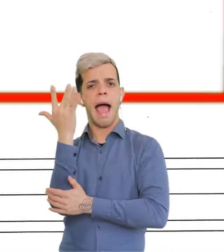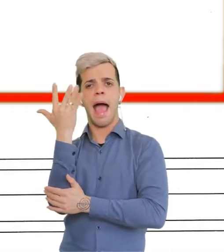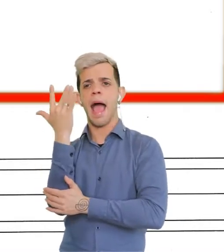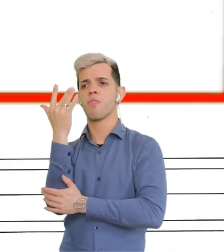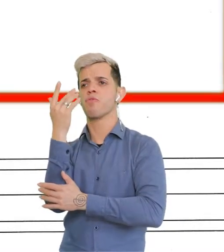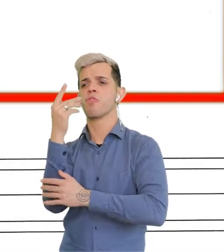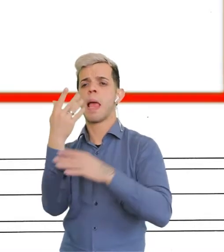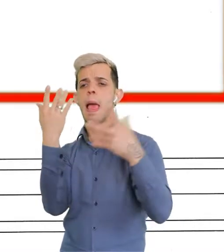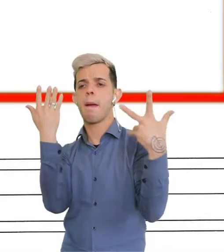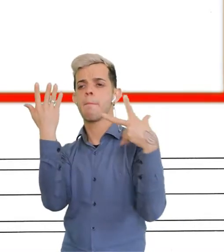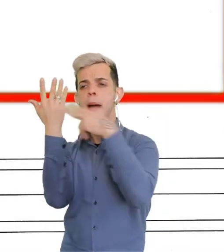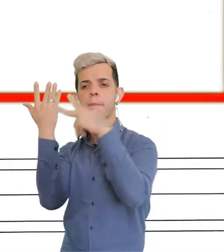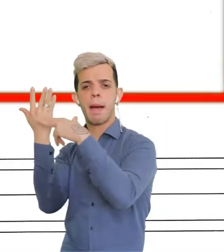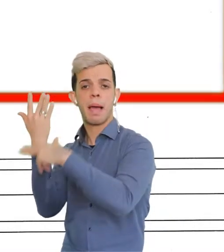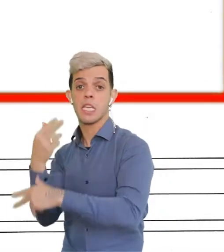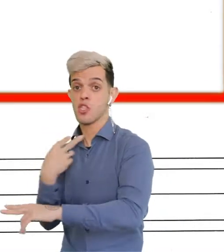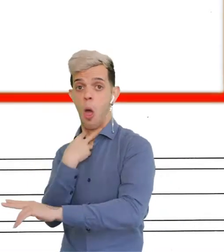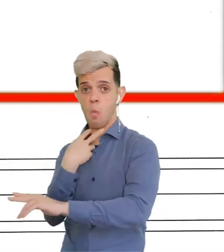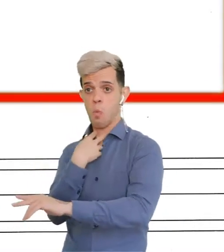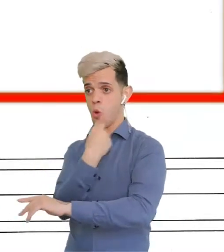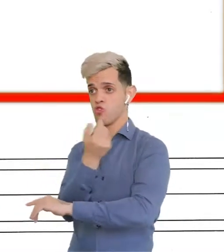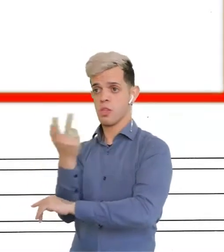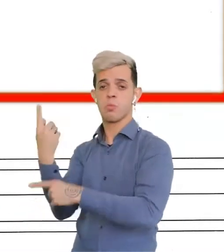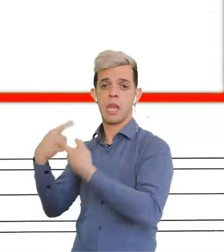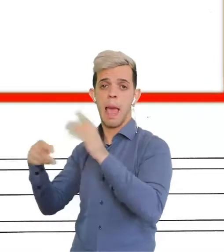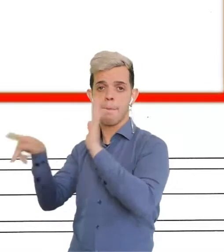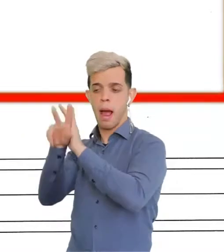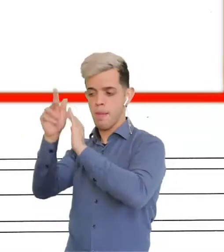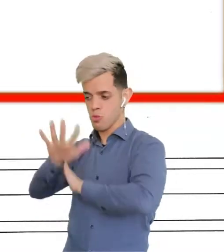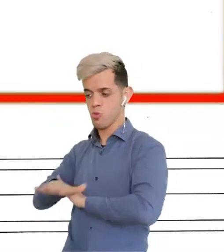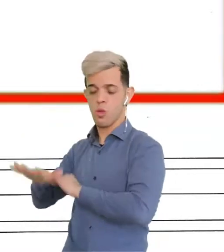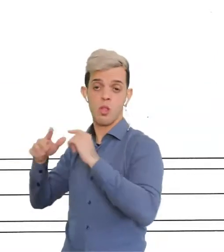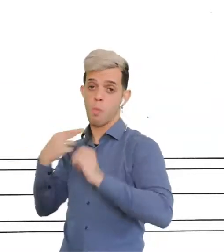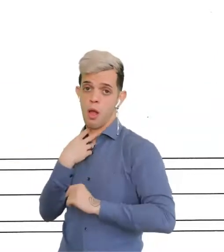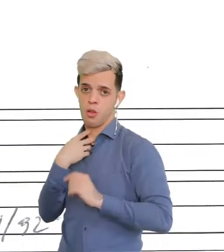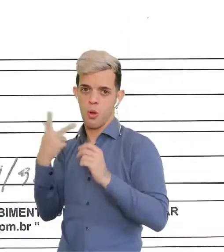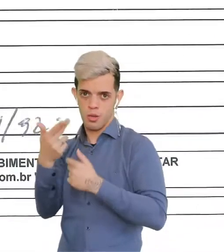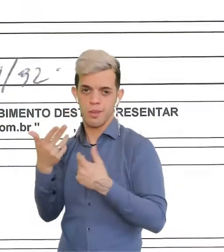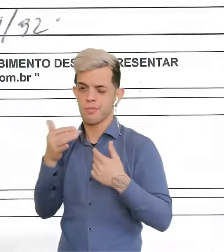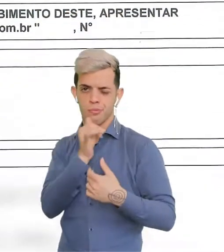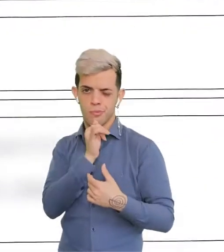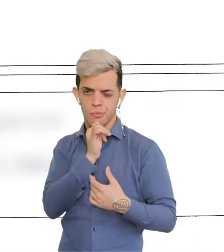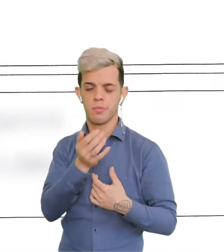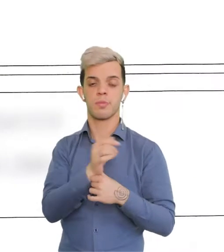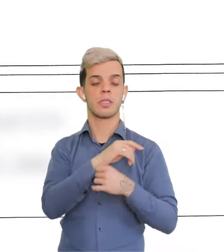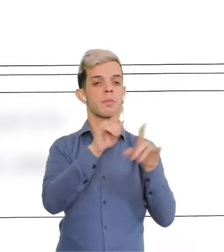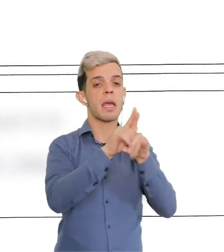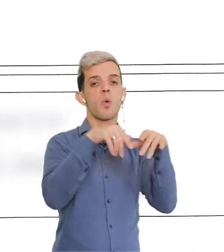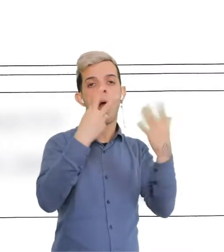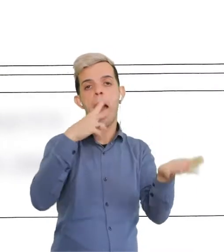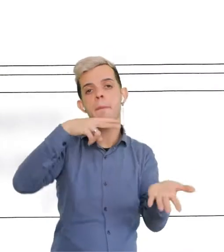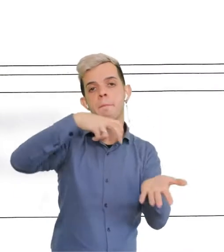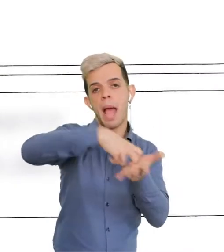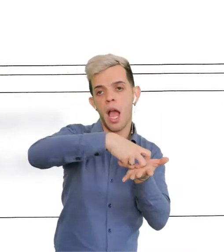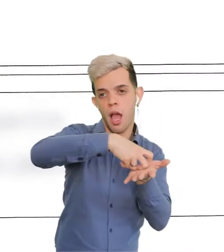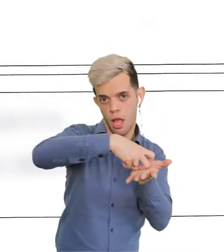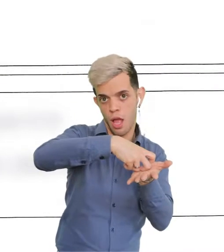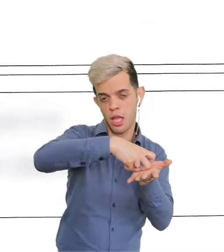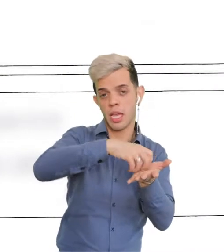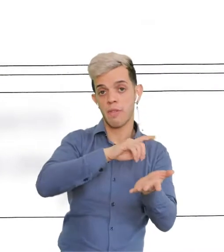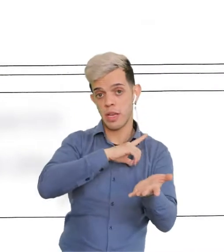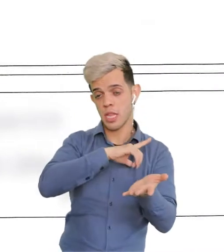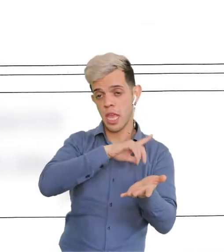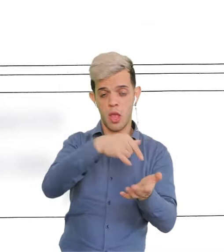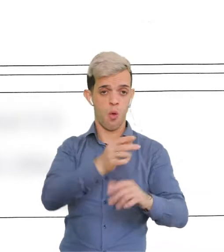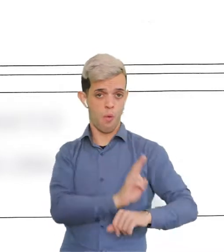ou supressão de 10 espécies de árvores nativas, por exemplo. Penalidade aplicável,